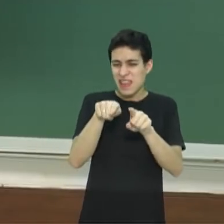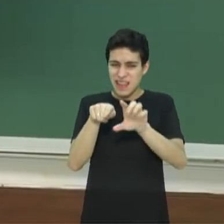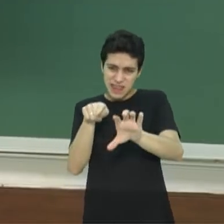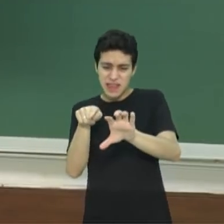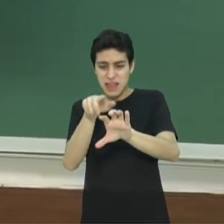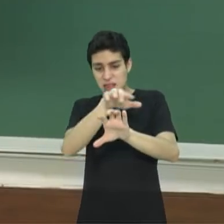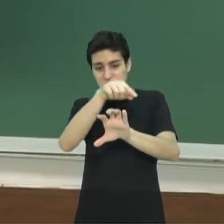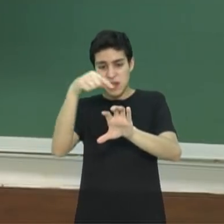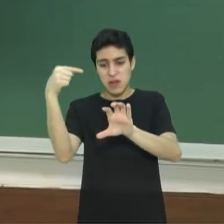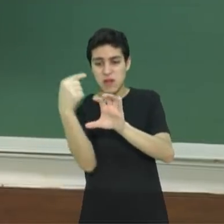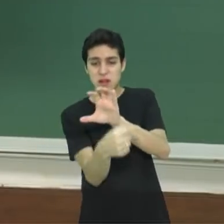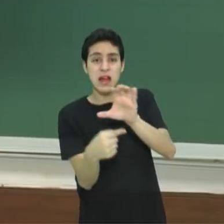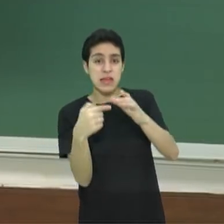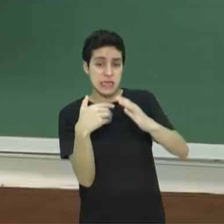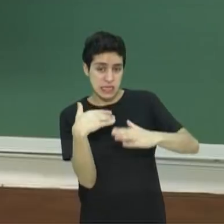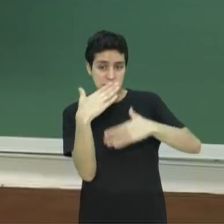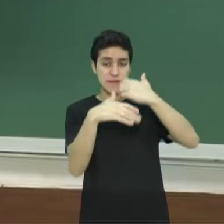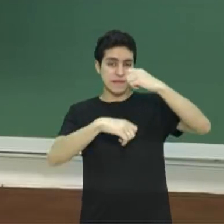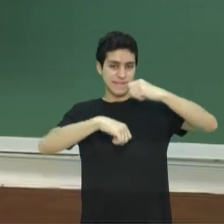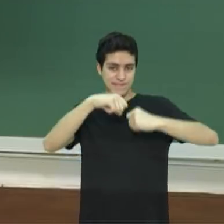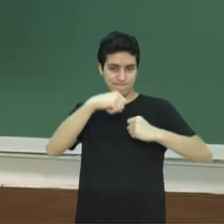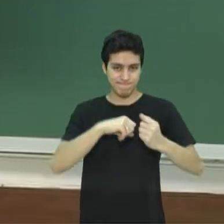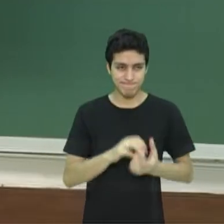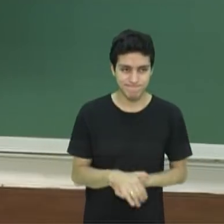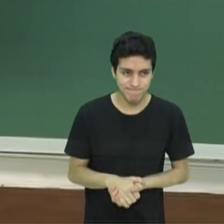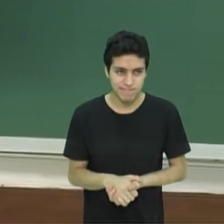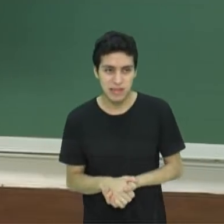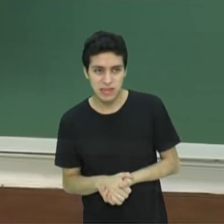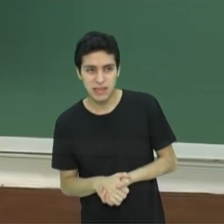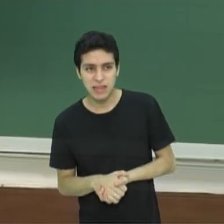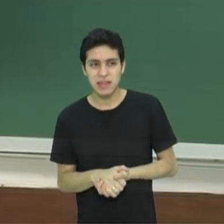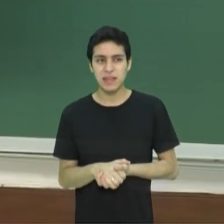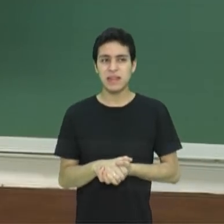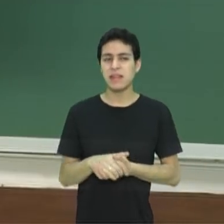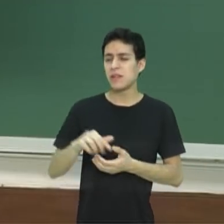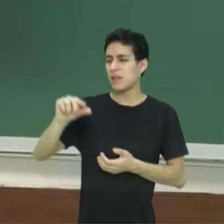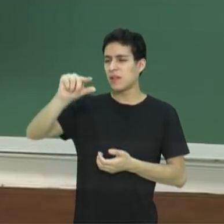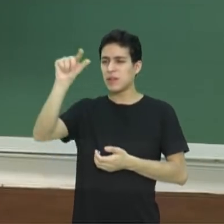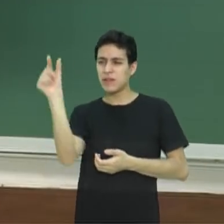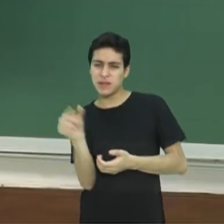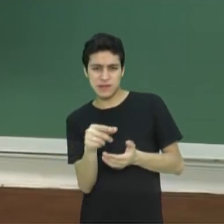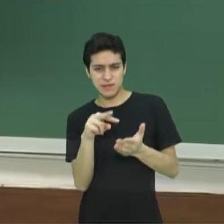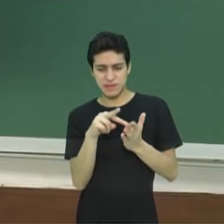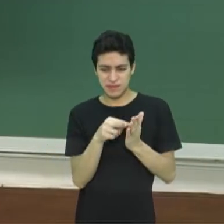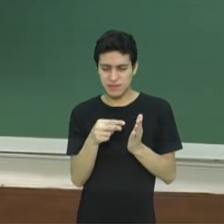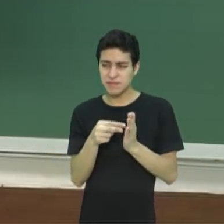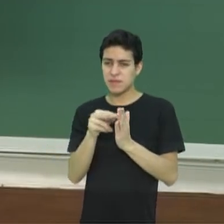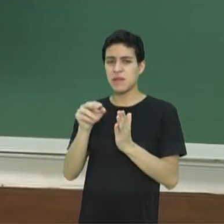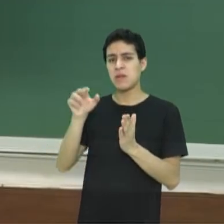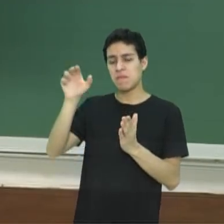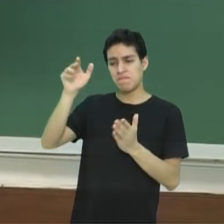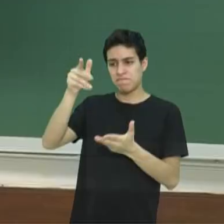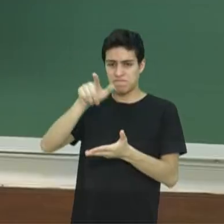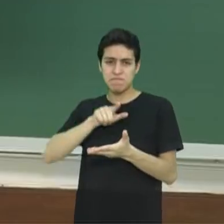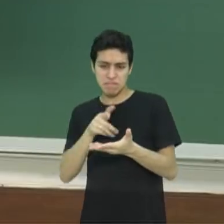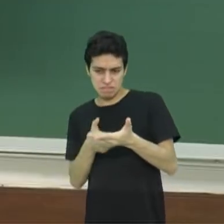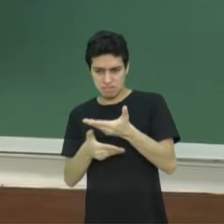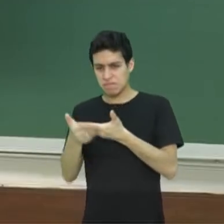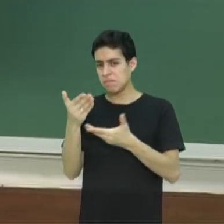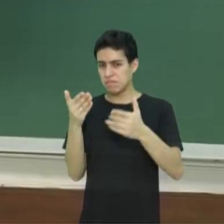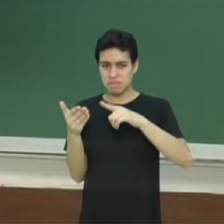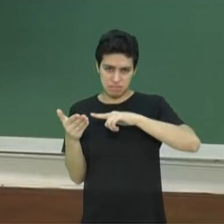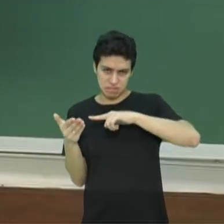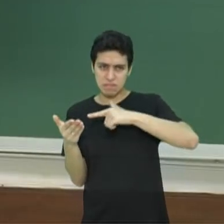de desenvolvimento industrial. Aqui o mais escurinho é uma periferia dinamizada, né, por investimentos,